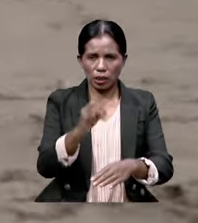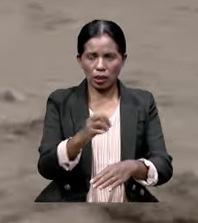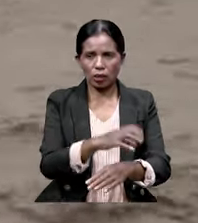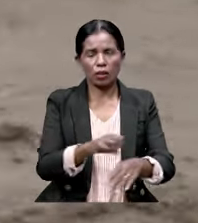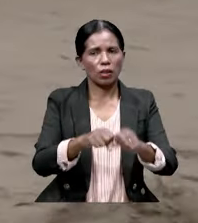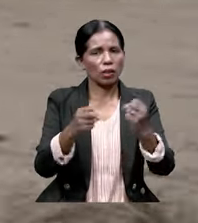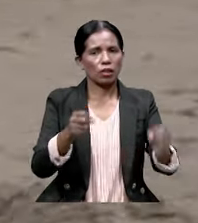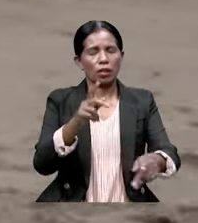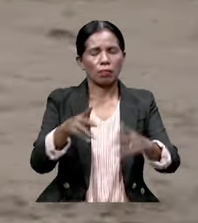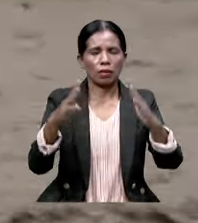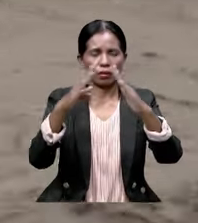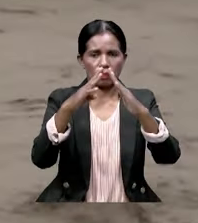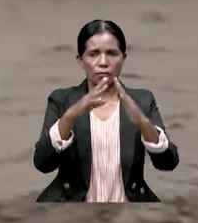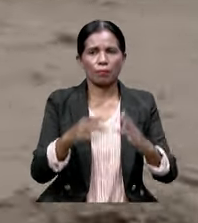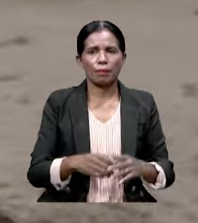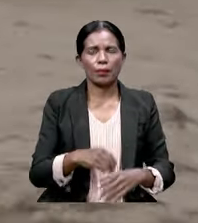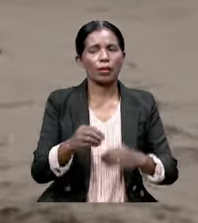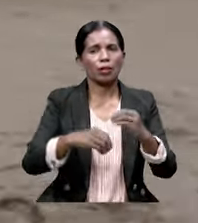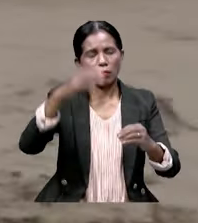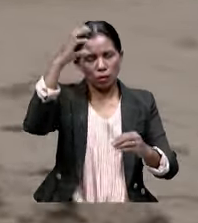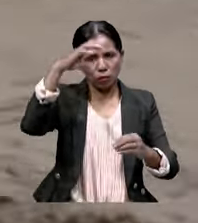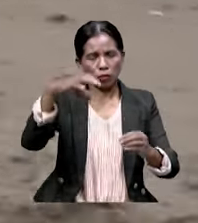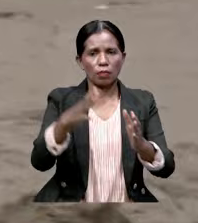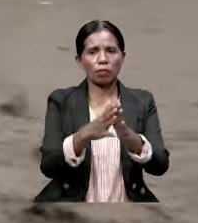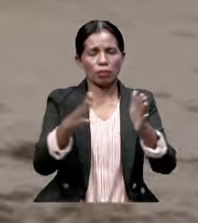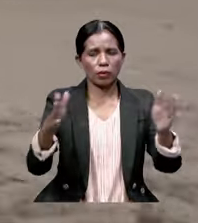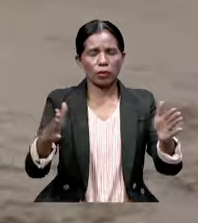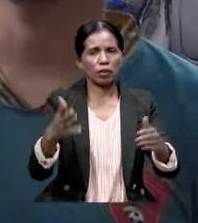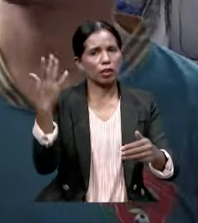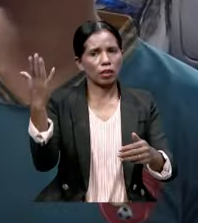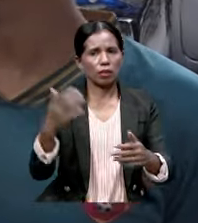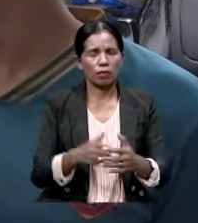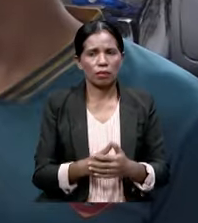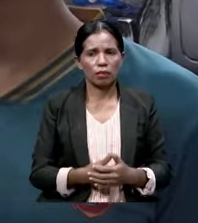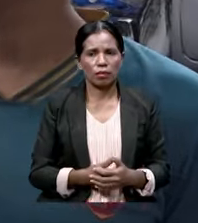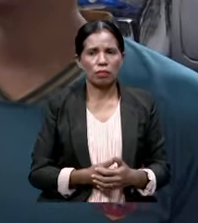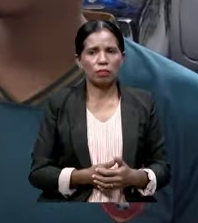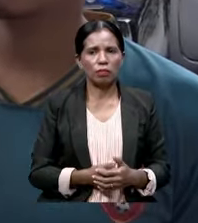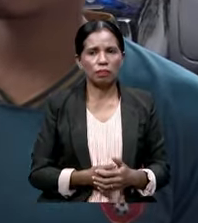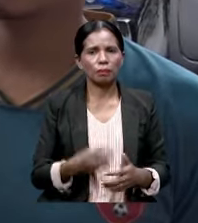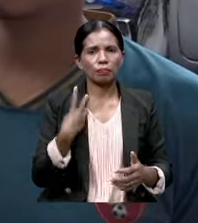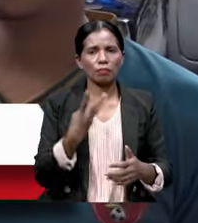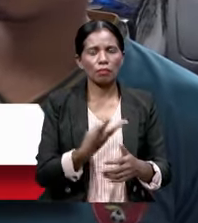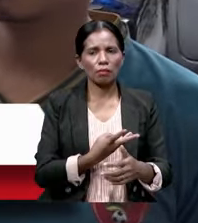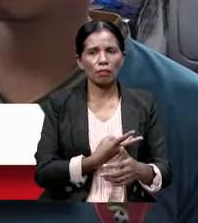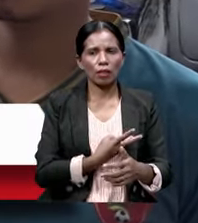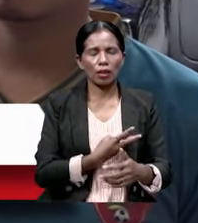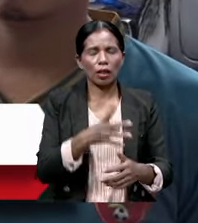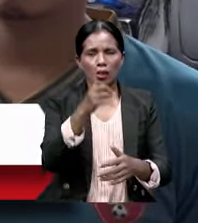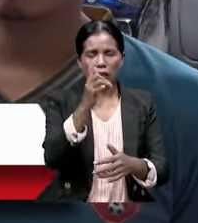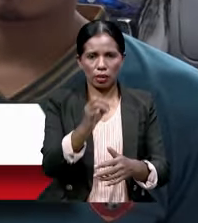a comunidade em Helafatin. Kona ba udam bot ne be musu ya ya itene rai lilu capital